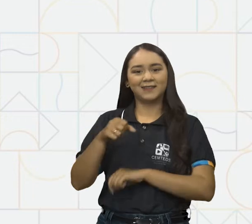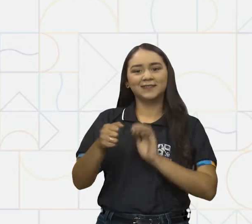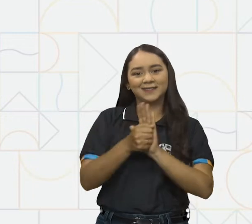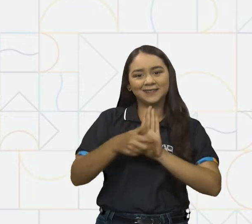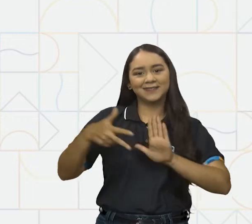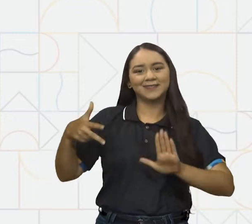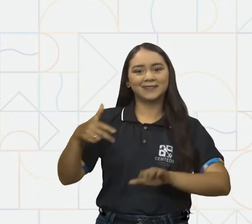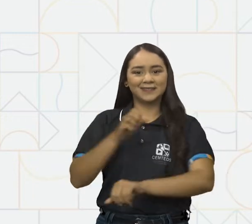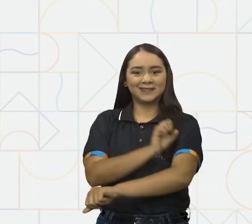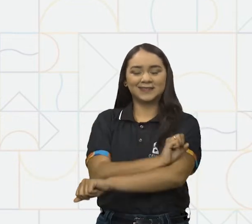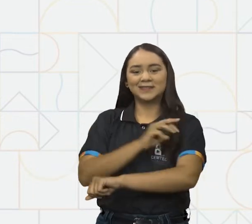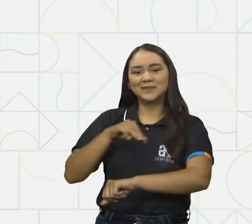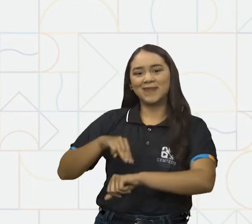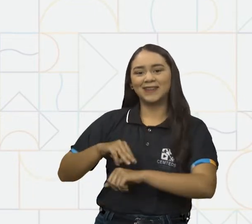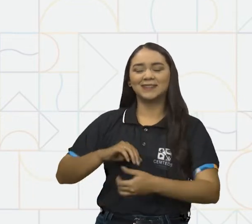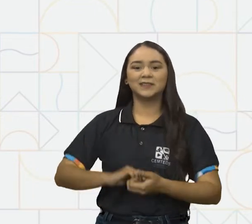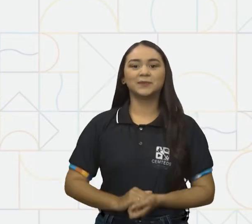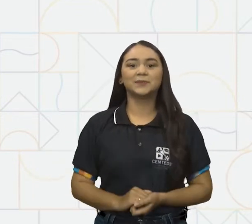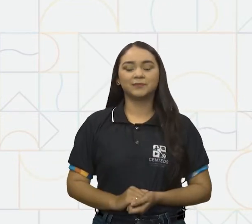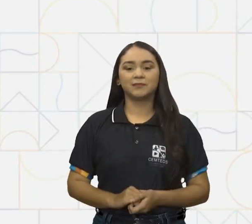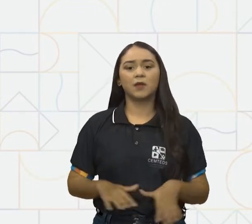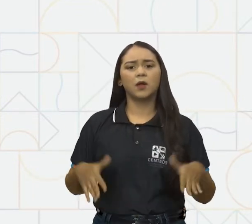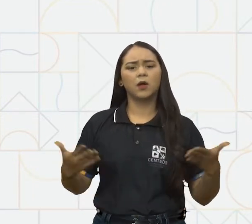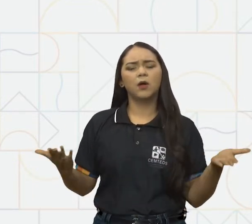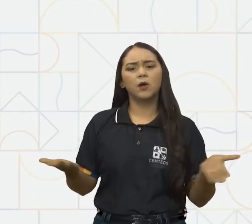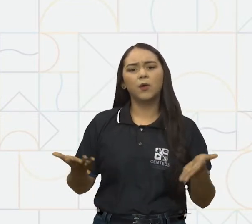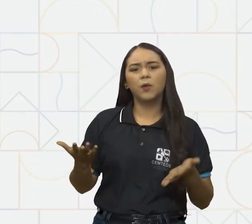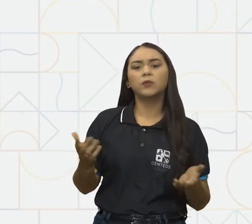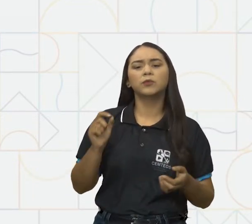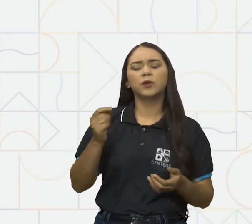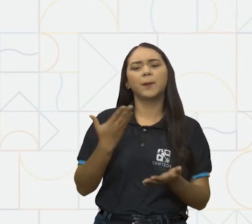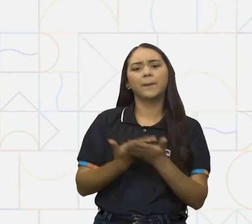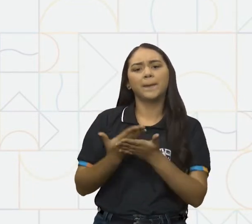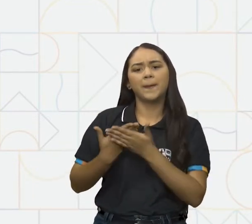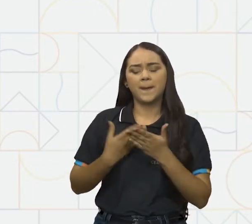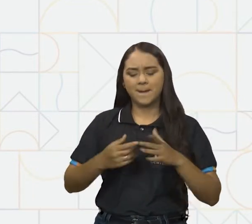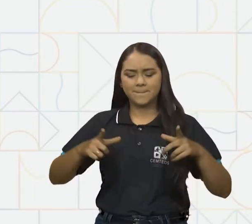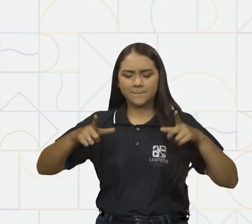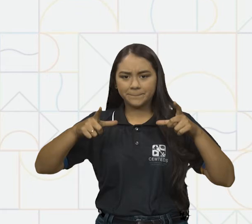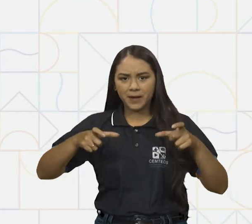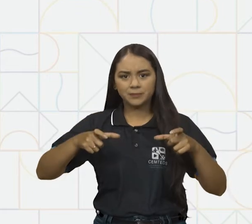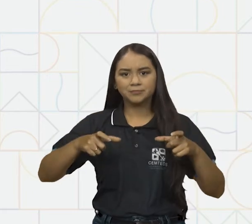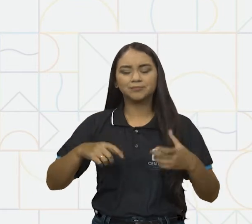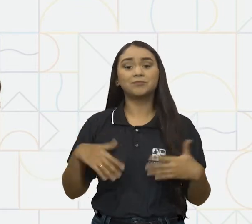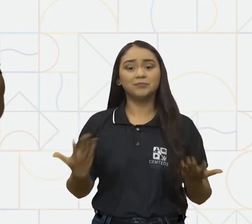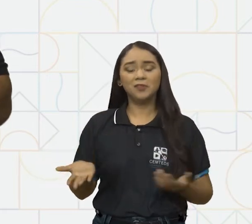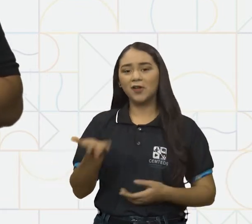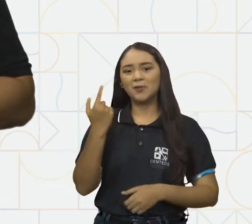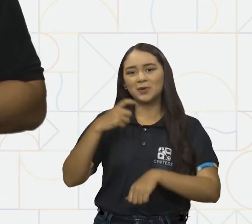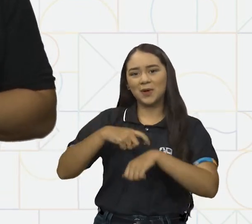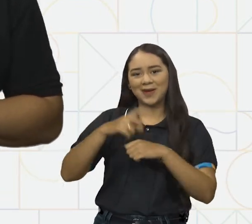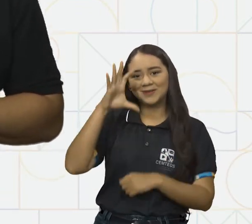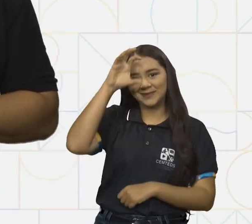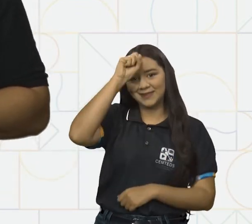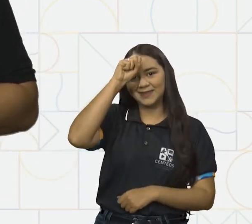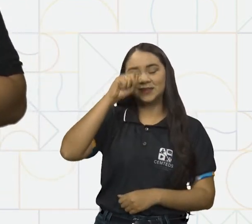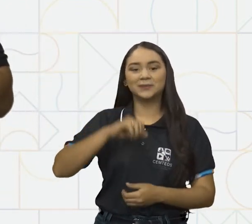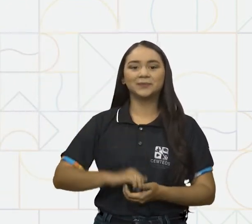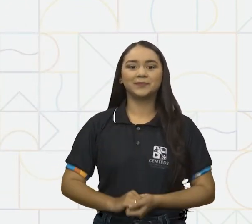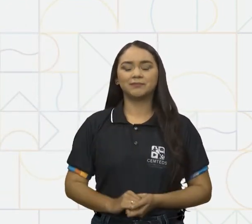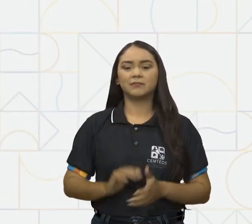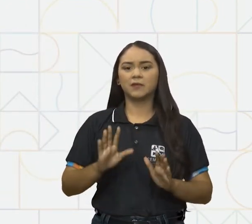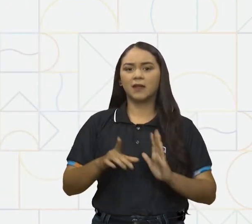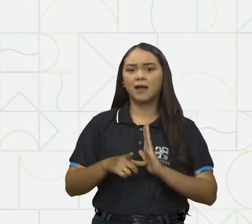Mídia e Tecnologias Educacionais da CEMED. Hoje iremos estudar sobre as fotografias aéreas. Então vamos lá para a nossa hora de